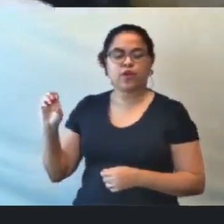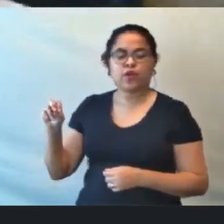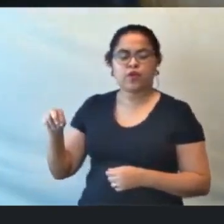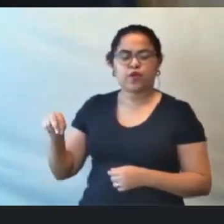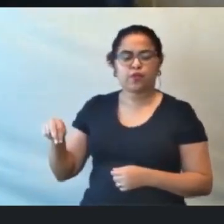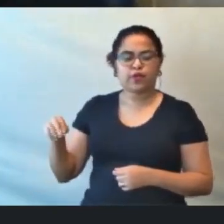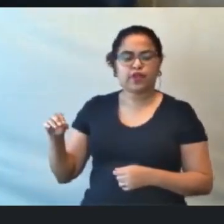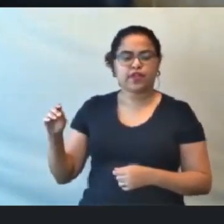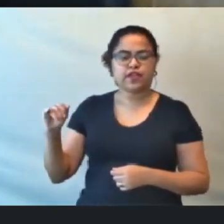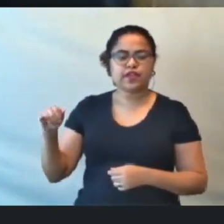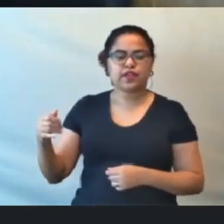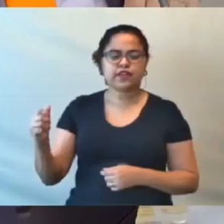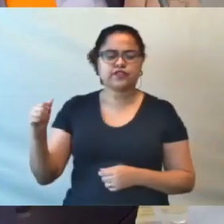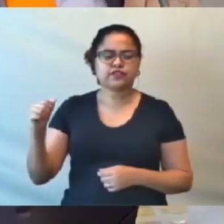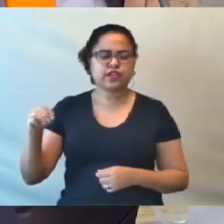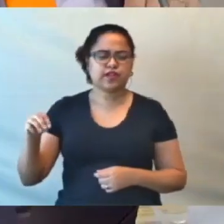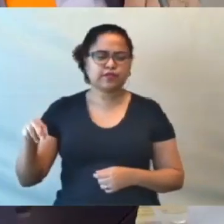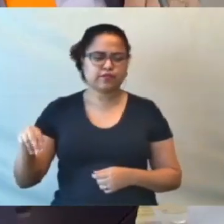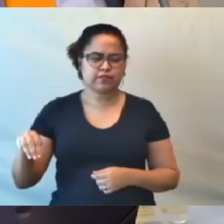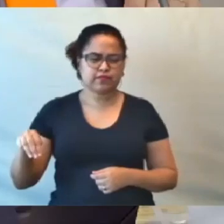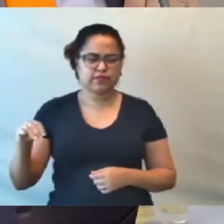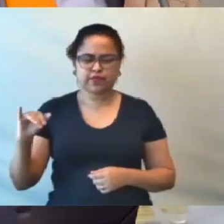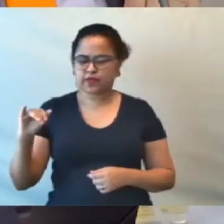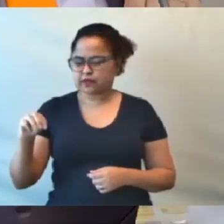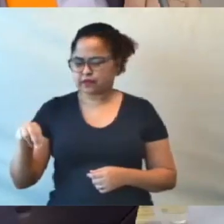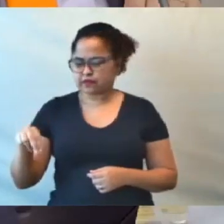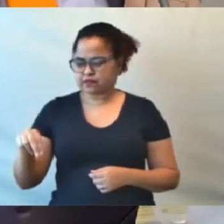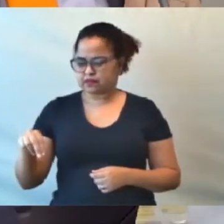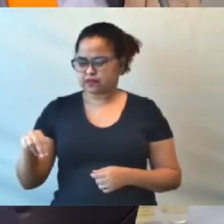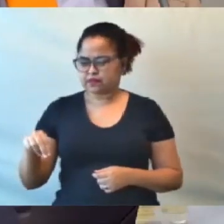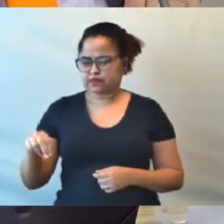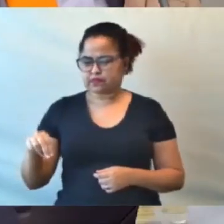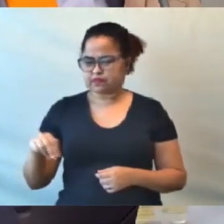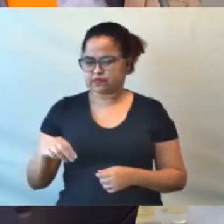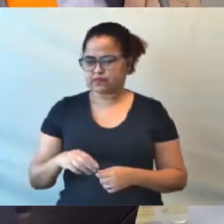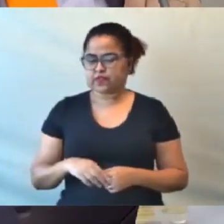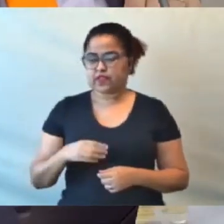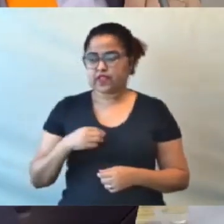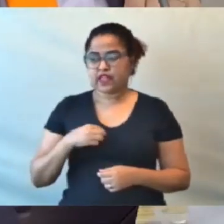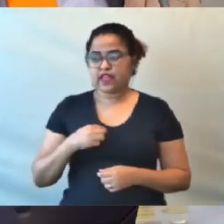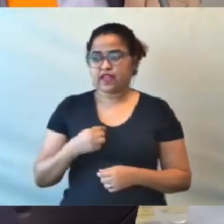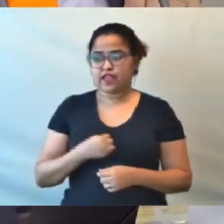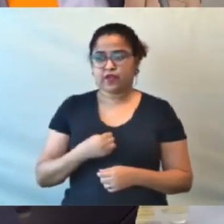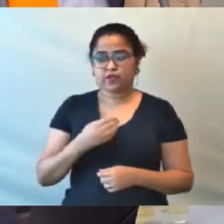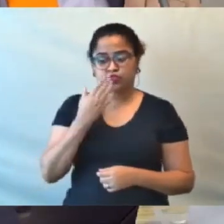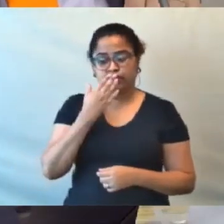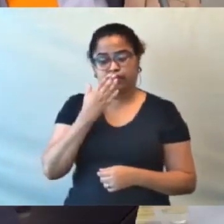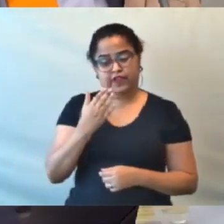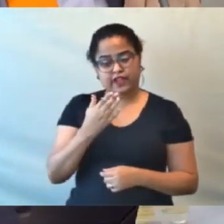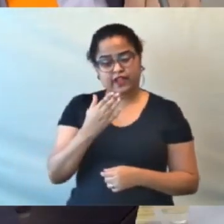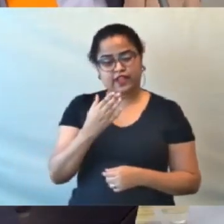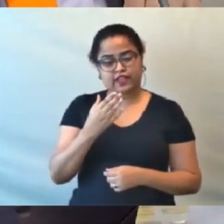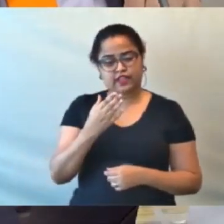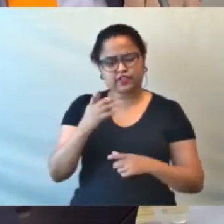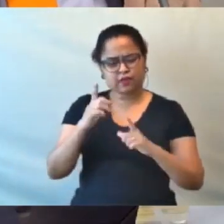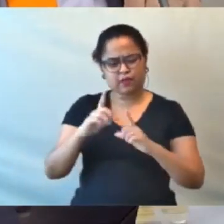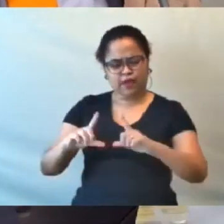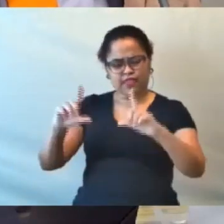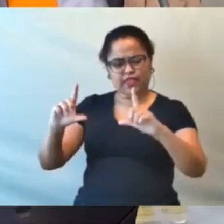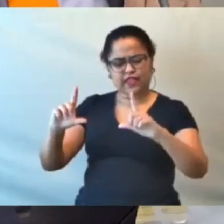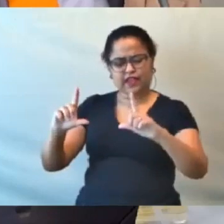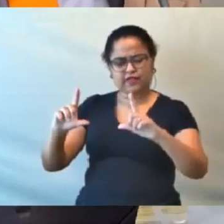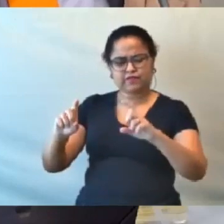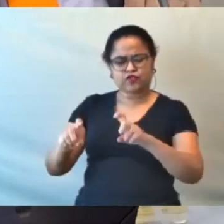acharem. Sim, perfeito, é porque eu estou de frente para a tela, a vereadora Luiz não está e eu não tinha visto, mas realmente, senhor Benjamin, o senhor levantou a